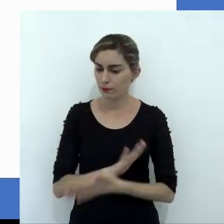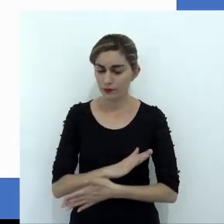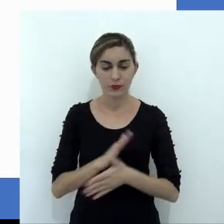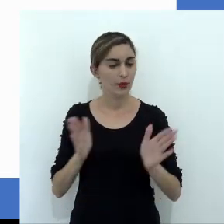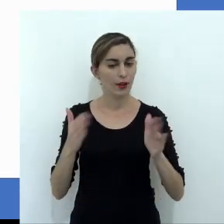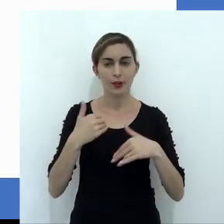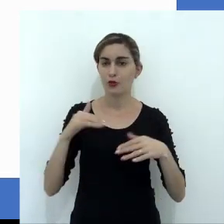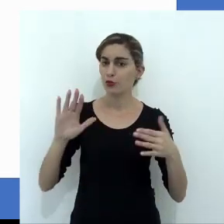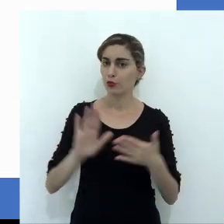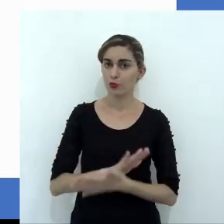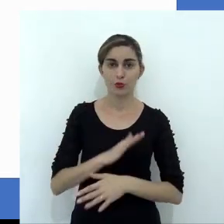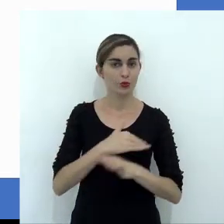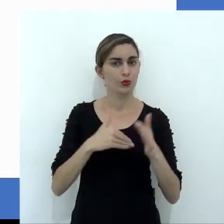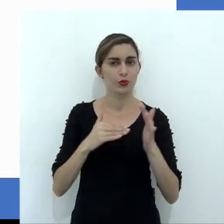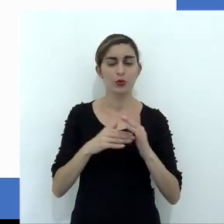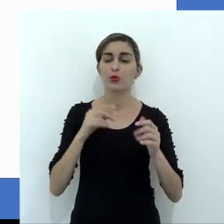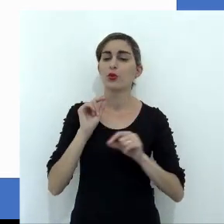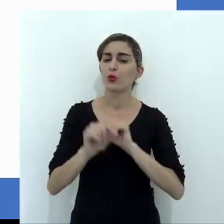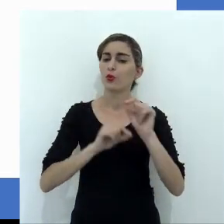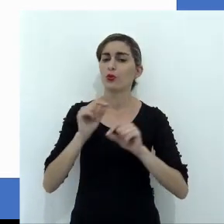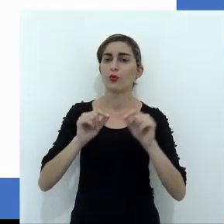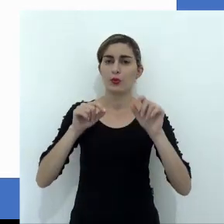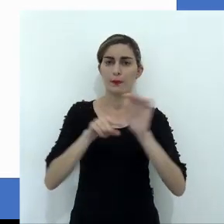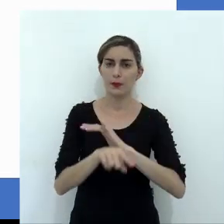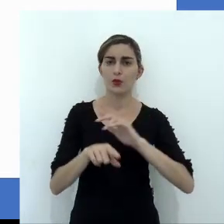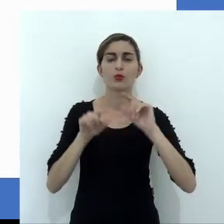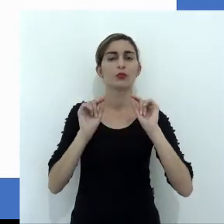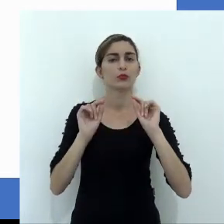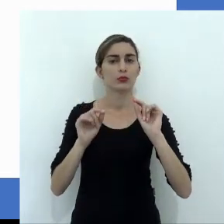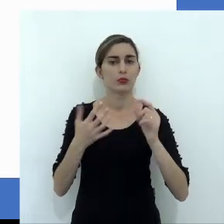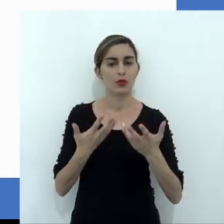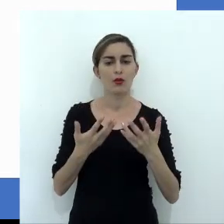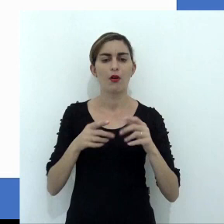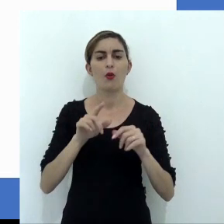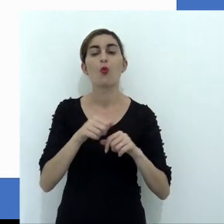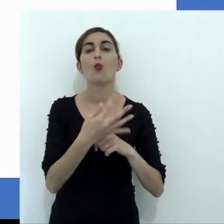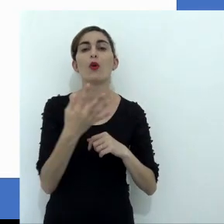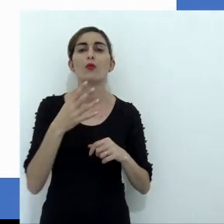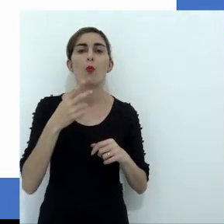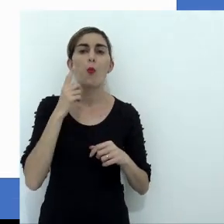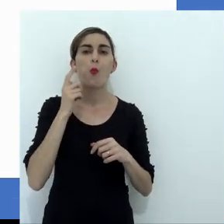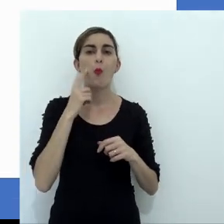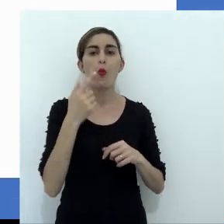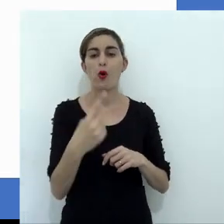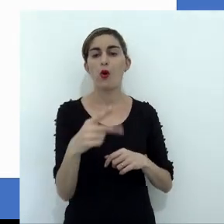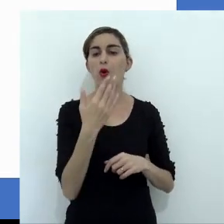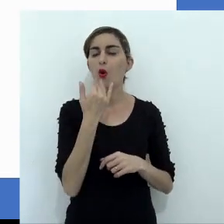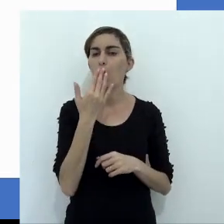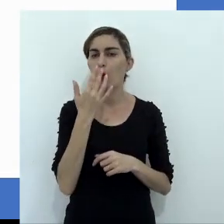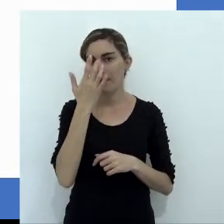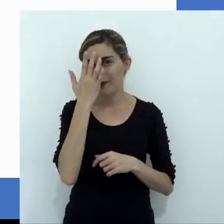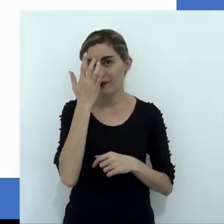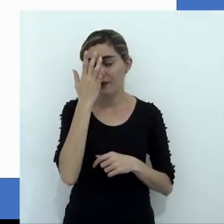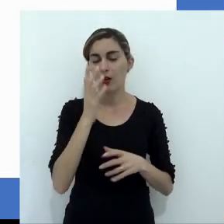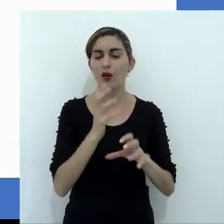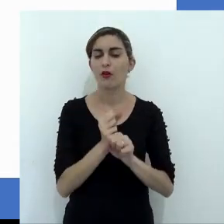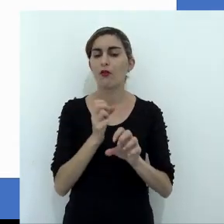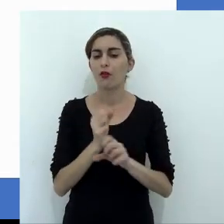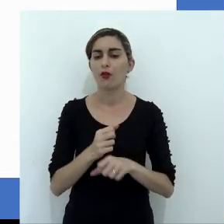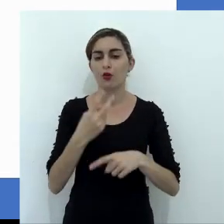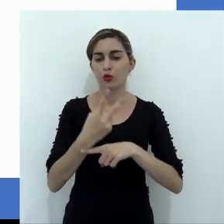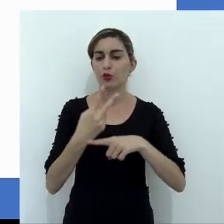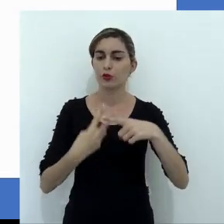caixa de bombons toda, galera. Mas vamos lá. O que é que o problema quer para a gente aí, ó? Quantos bombons eles comeram? Fácil demais. O que é que a gente vai